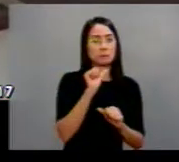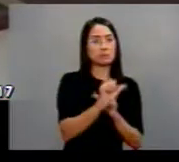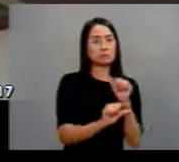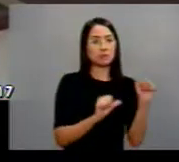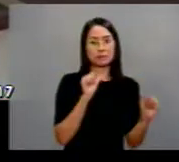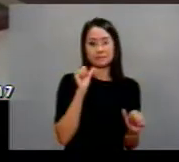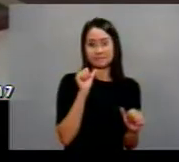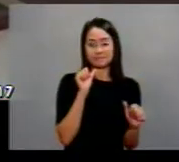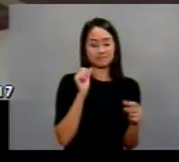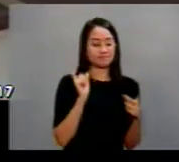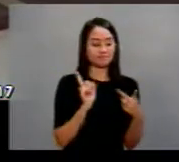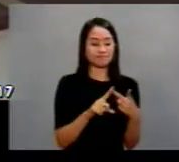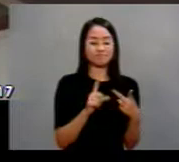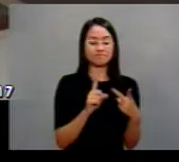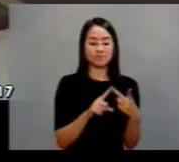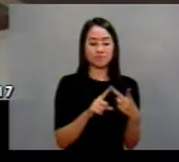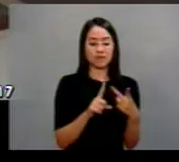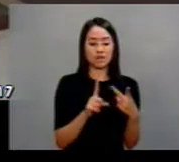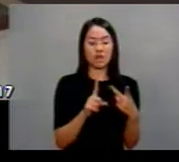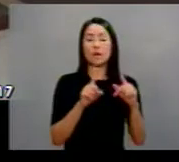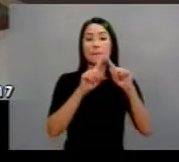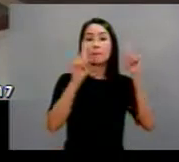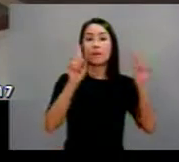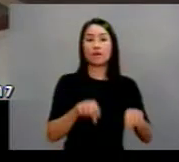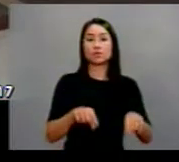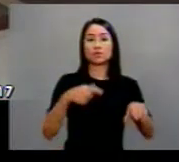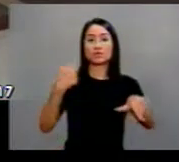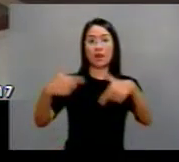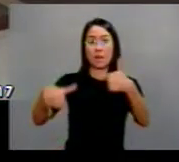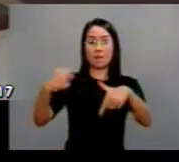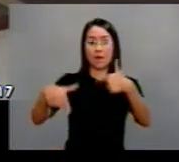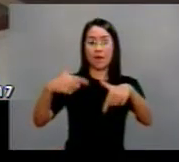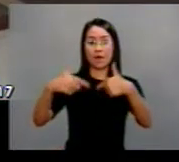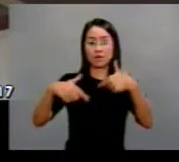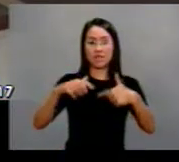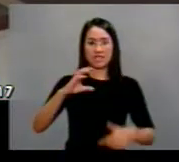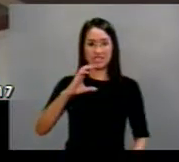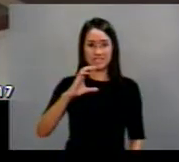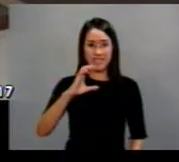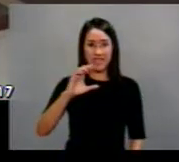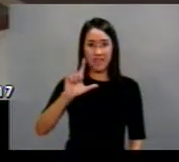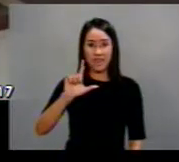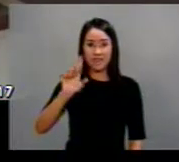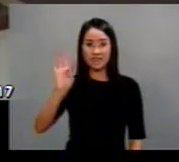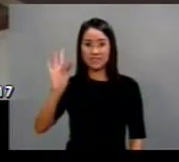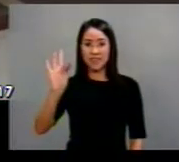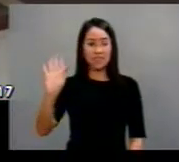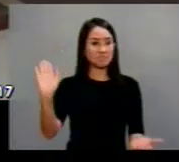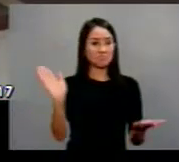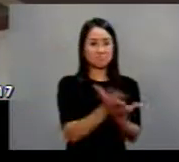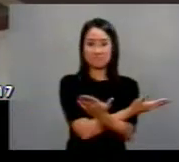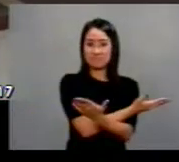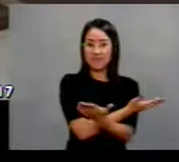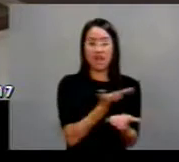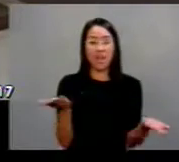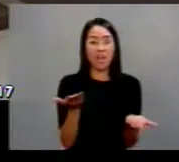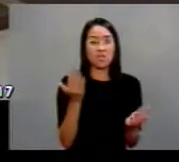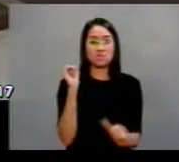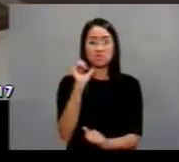no sentido de retirar conquistas históricas da classe trabalhadora. E não nos